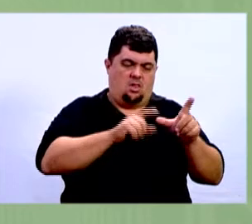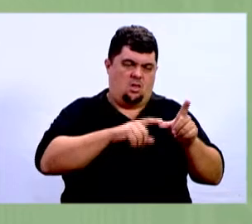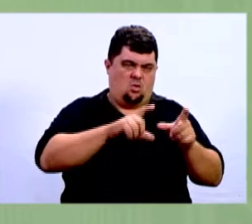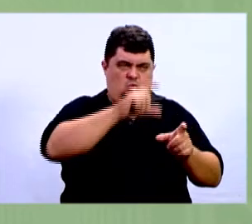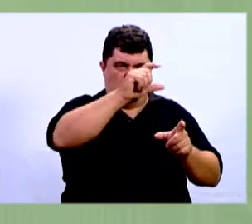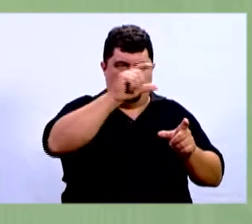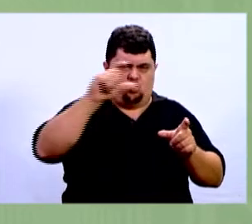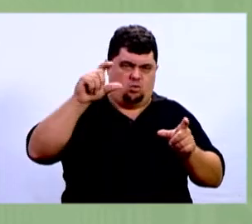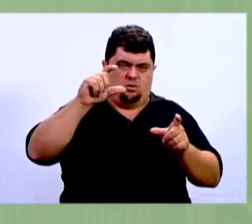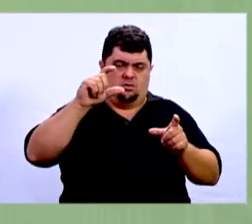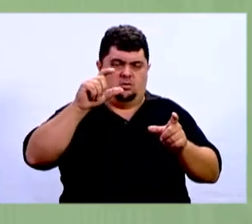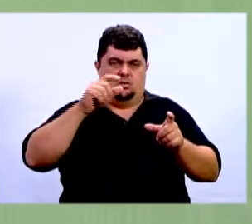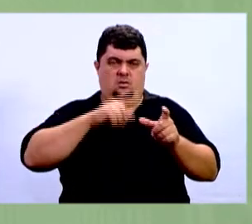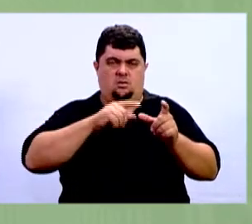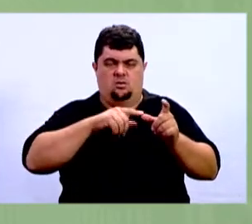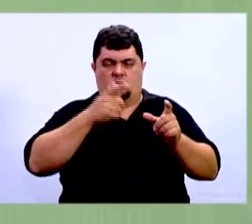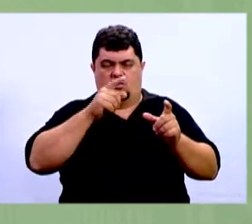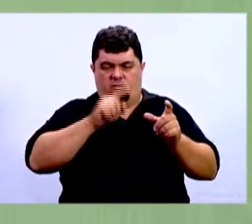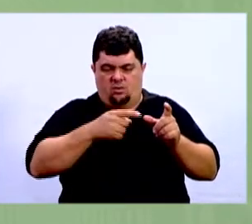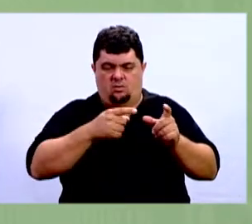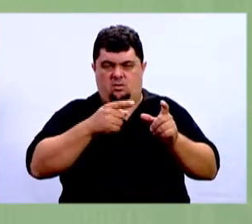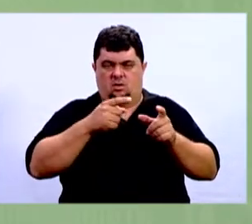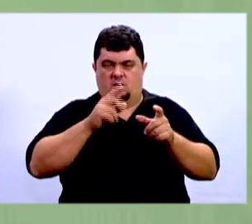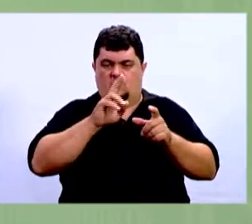demais nomes só a primeira letra